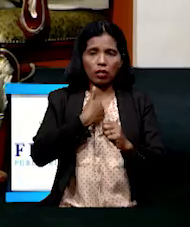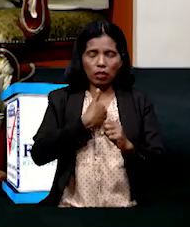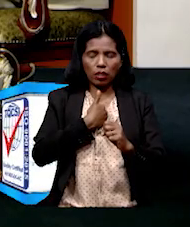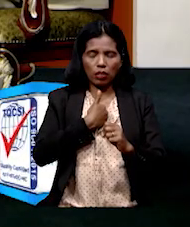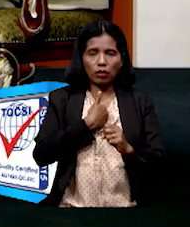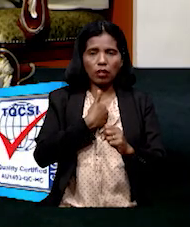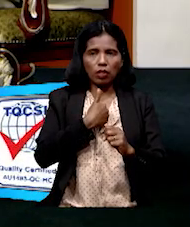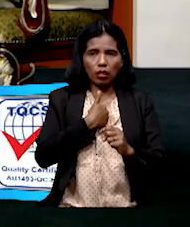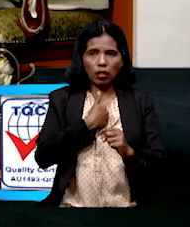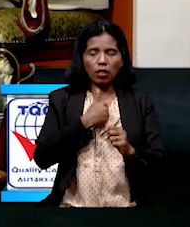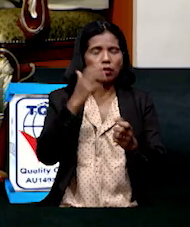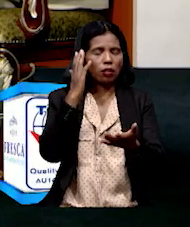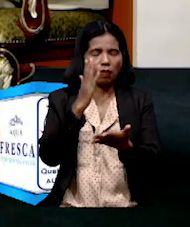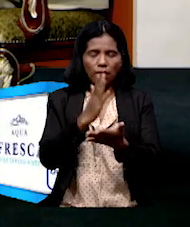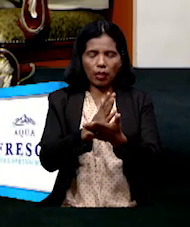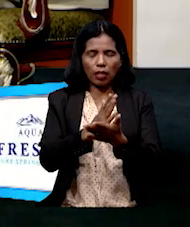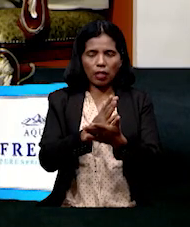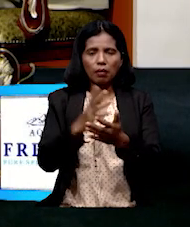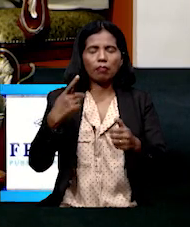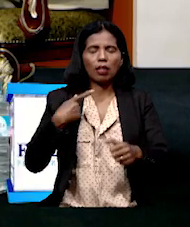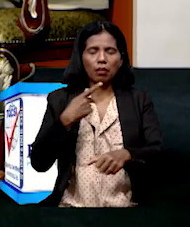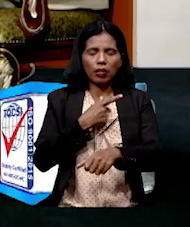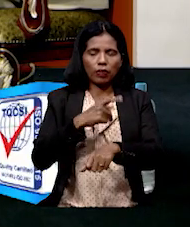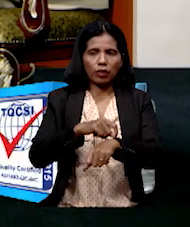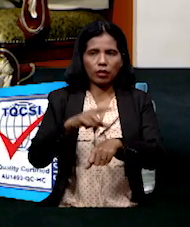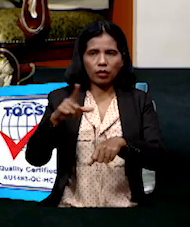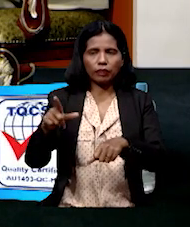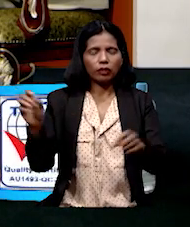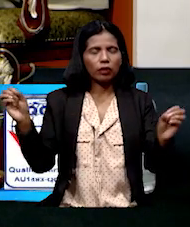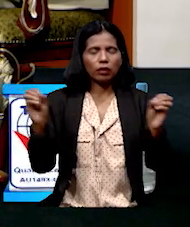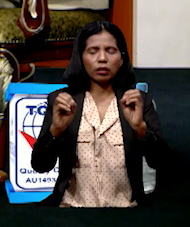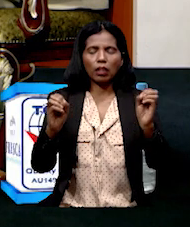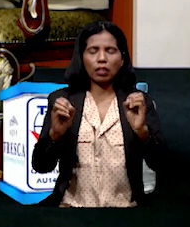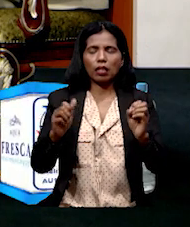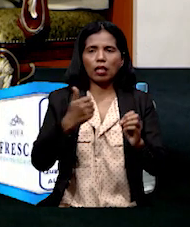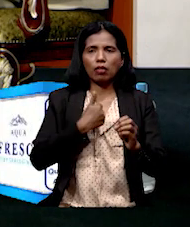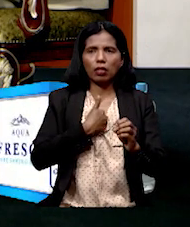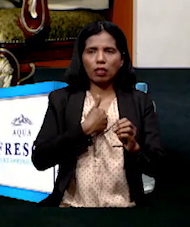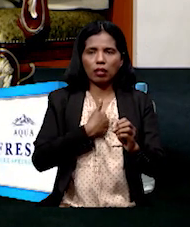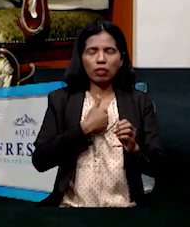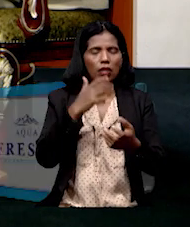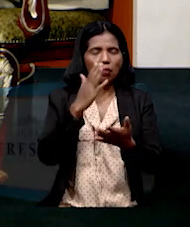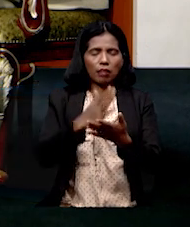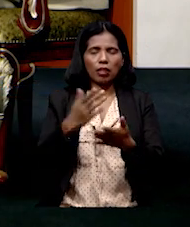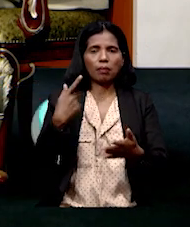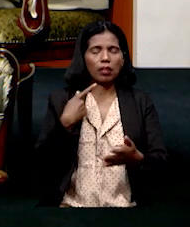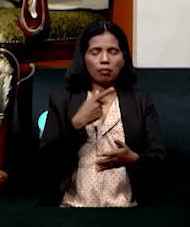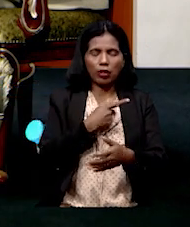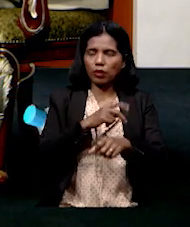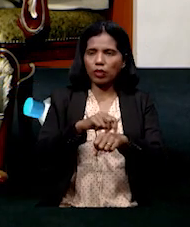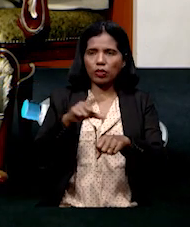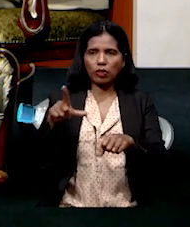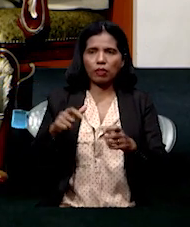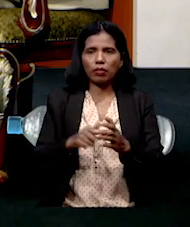a tu dissolve o parlamento. Quer dizer, lá é candidato de mundo que até tá o candidato han para dissolve o parlamento. Então na agenda